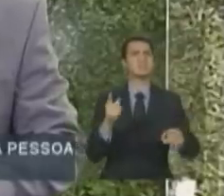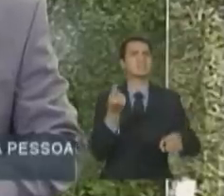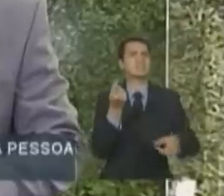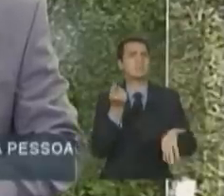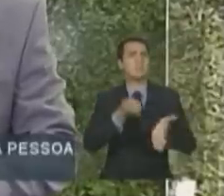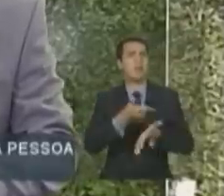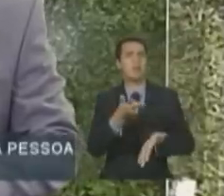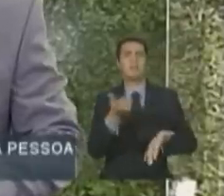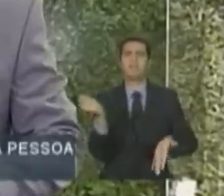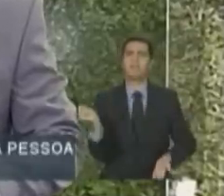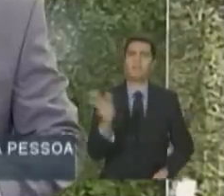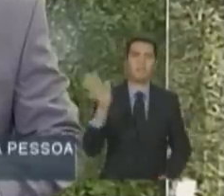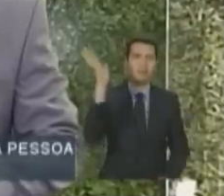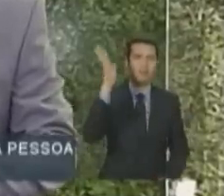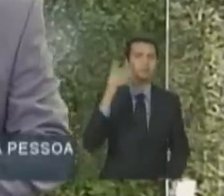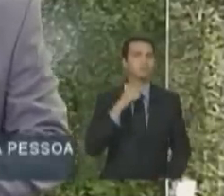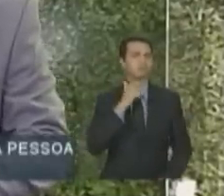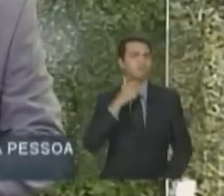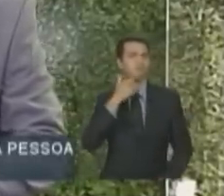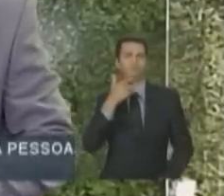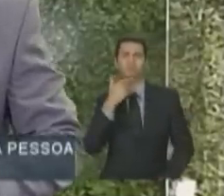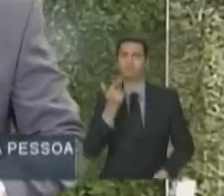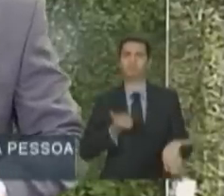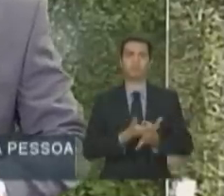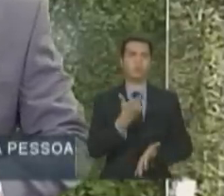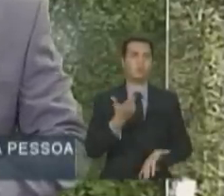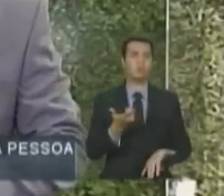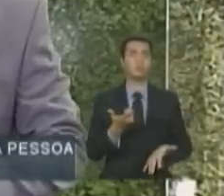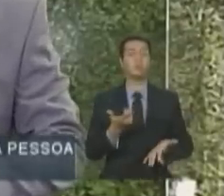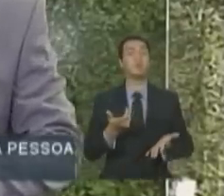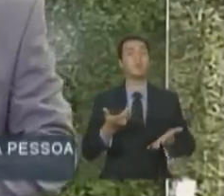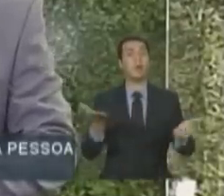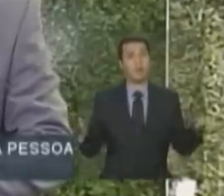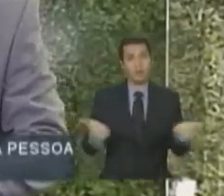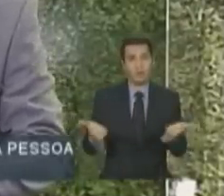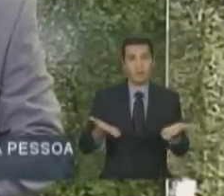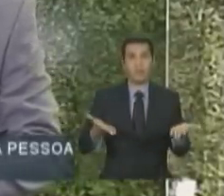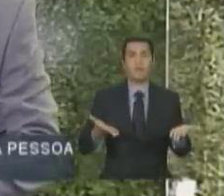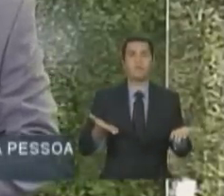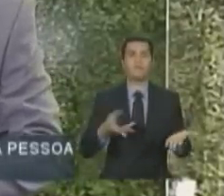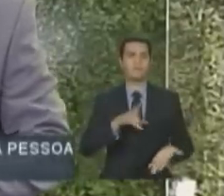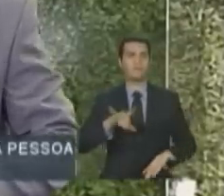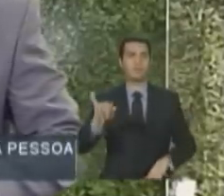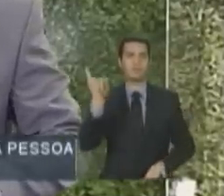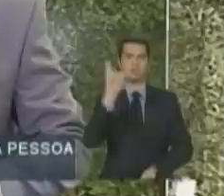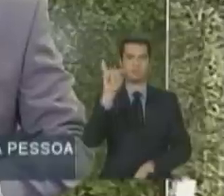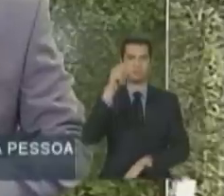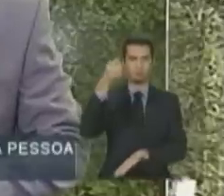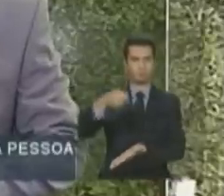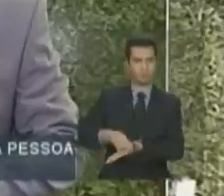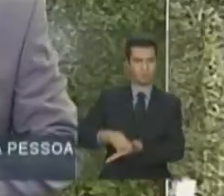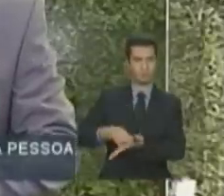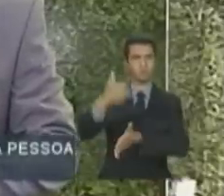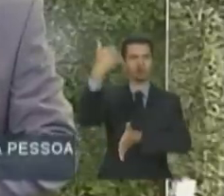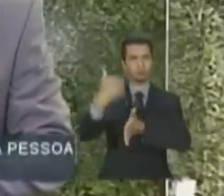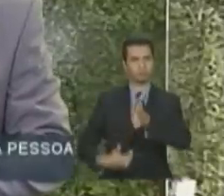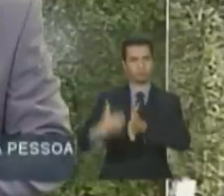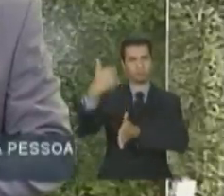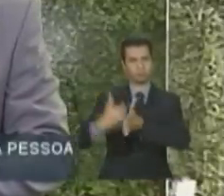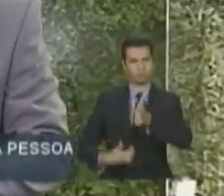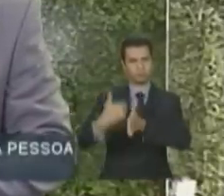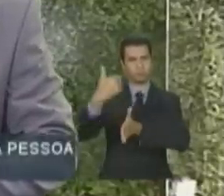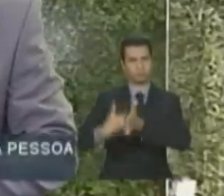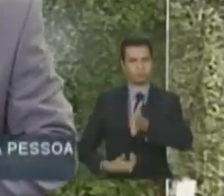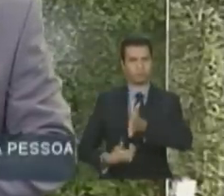podem ter acesso. Então, 160 milhões ao ano em renúncia fiscal com a